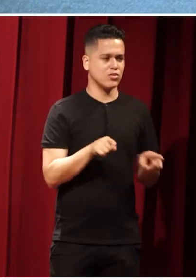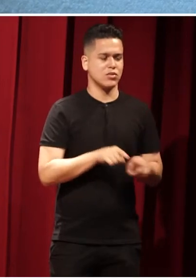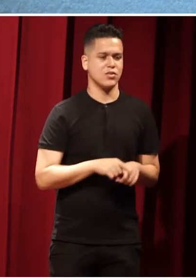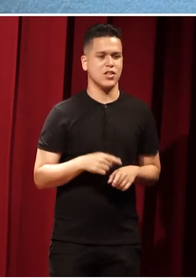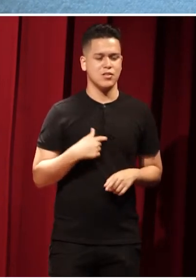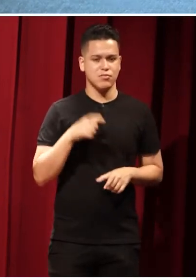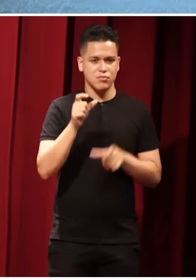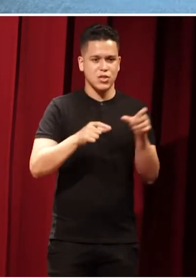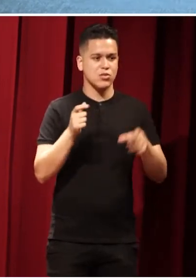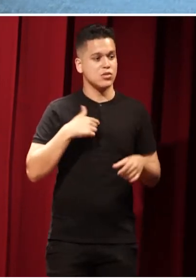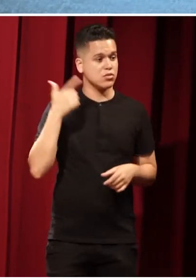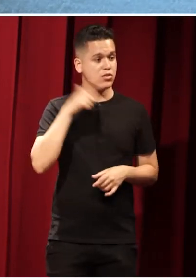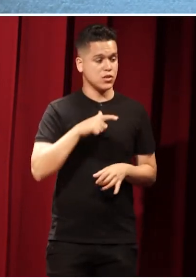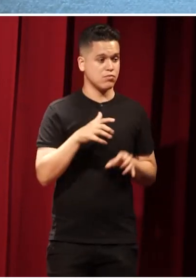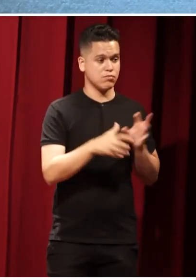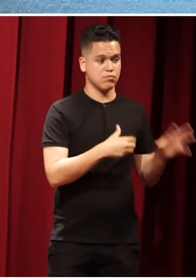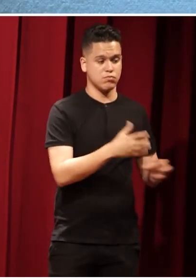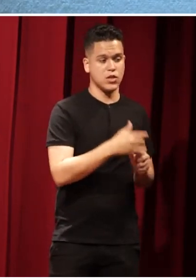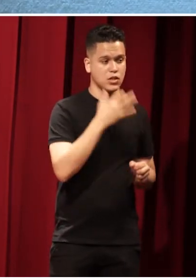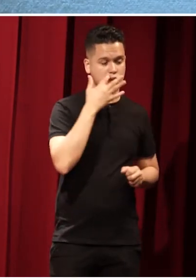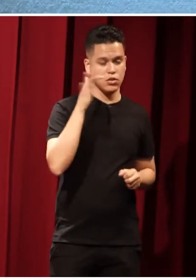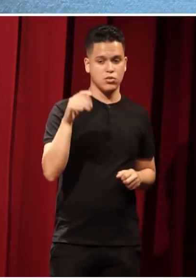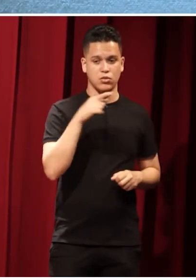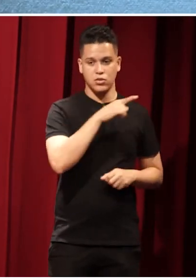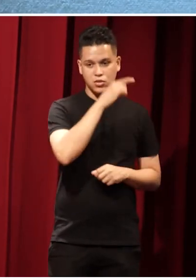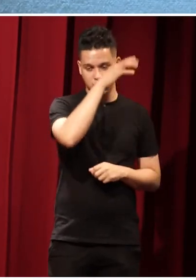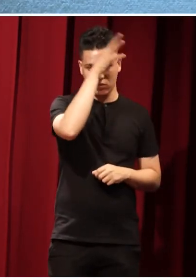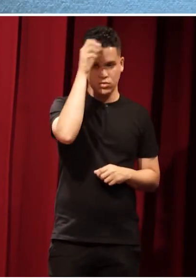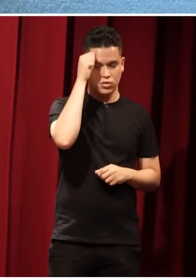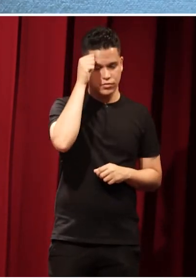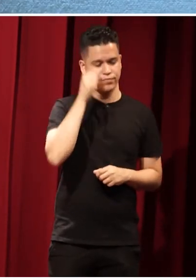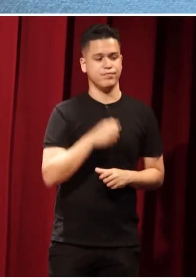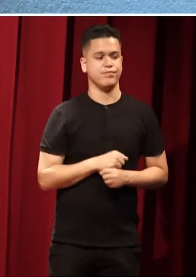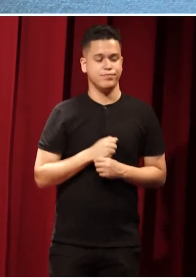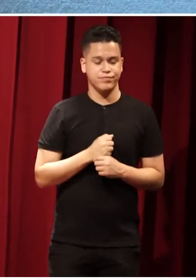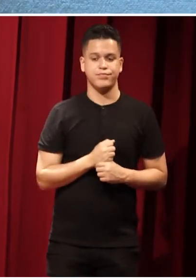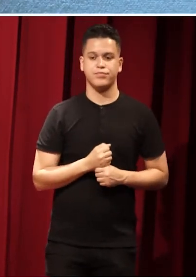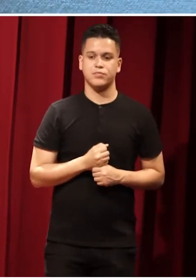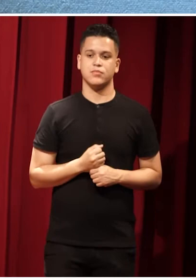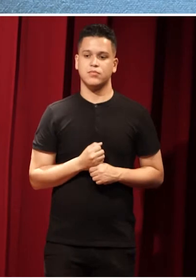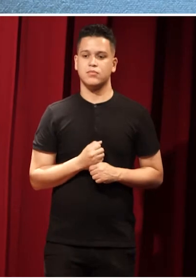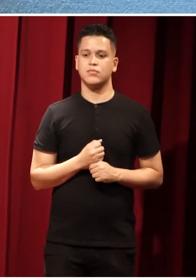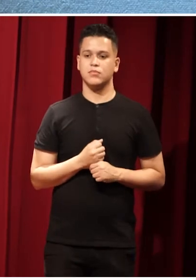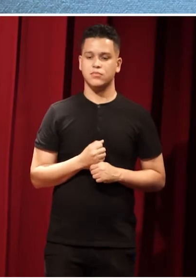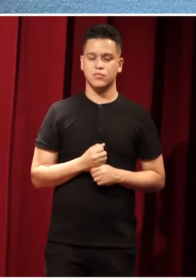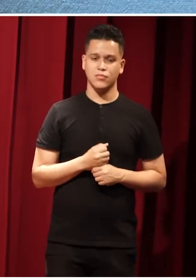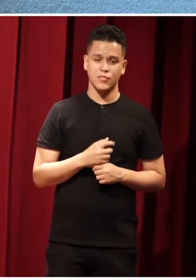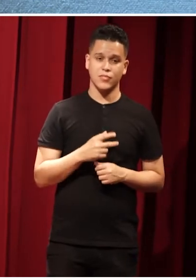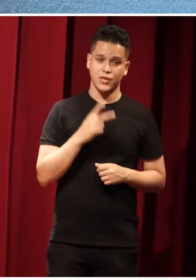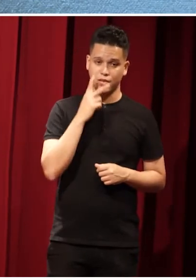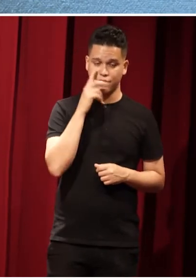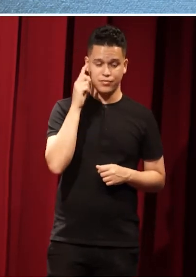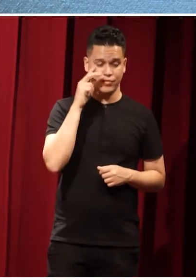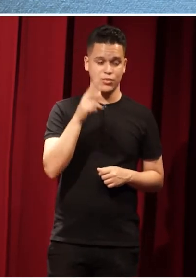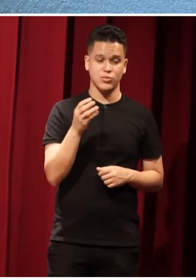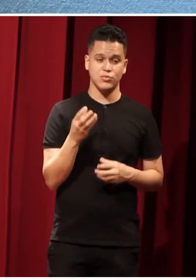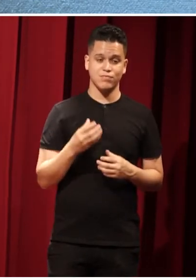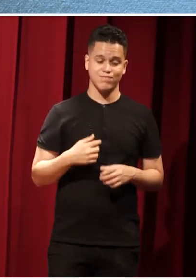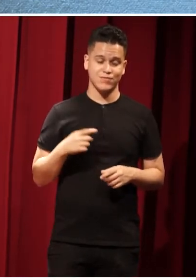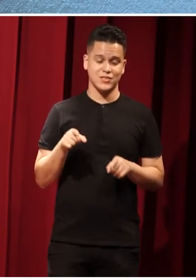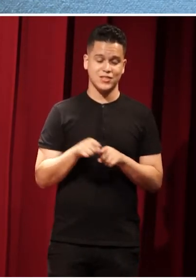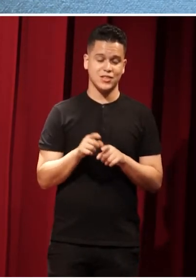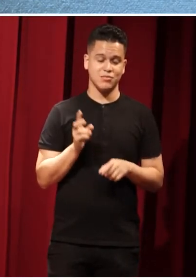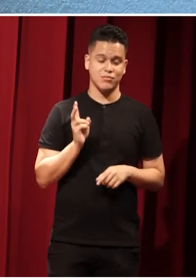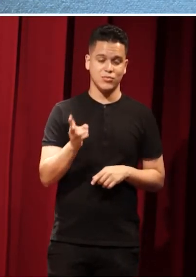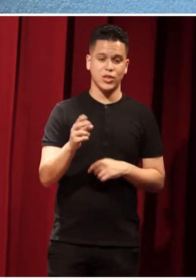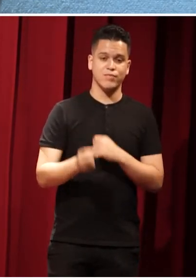draga, rouba ouro da Amazônia. Exploração total, né? Corrupção,